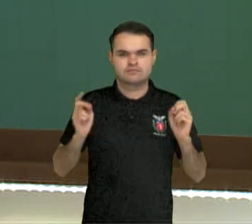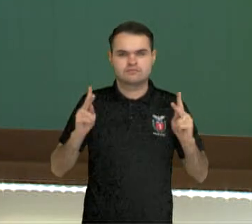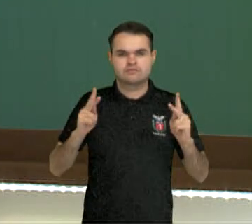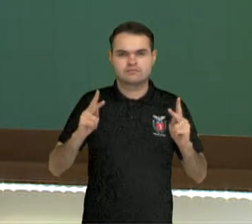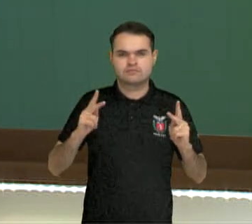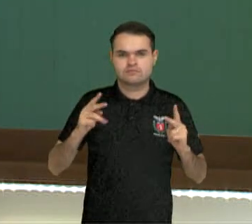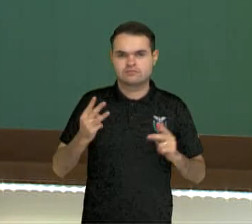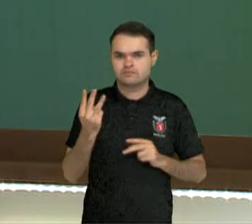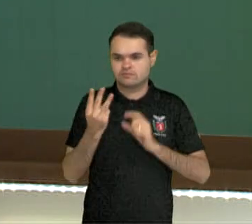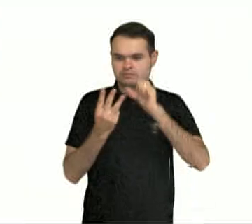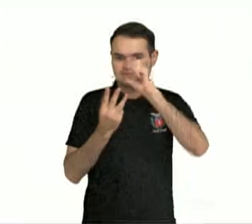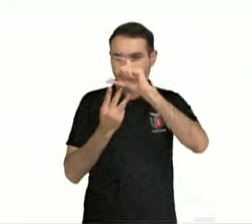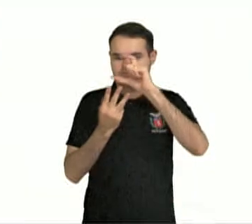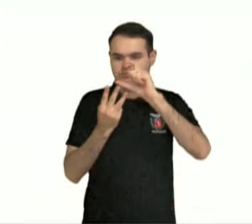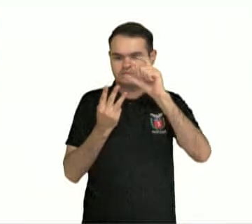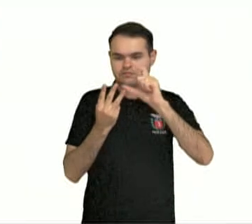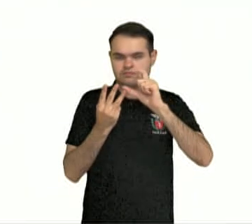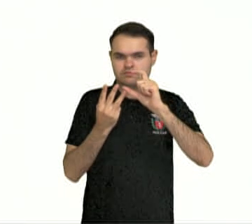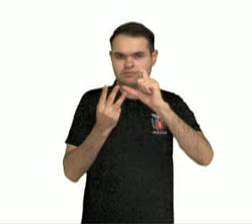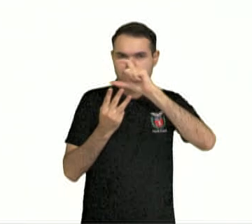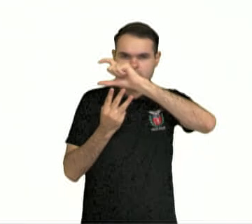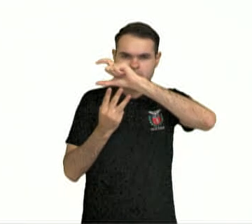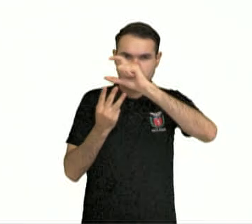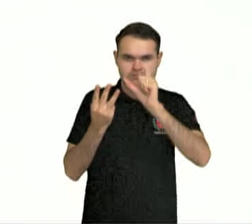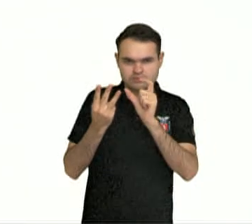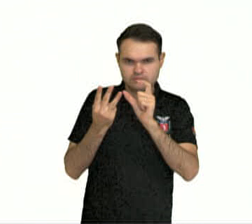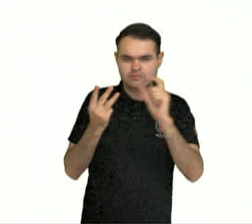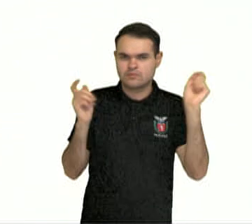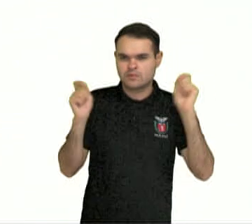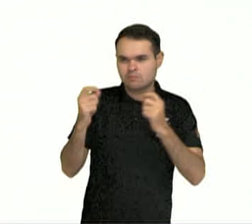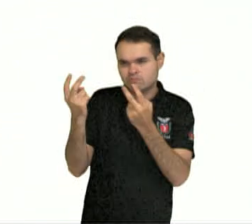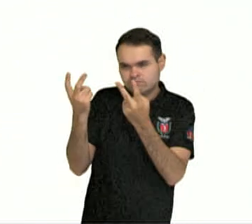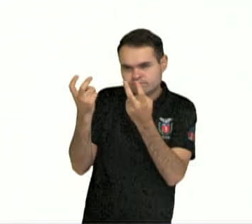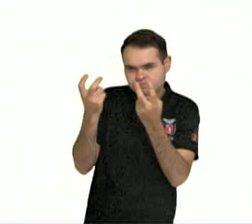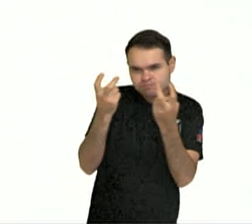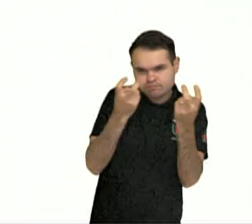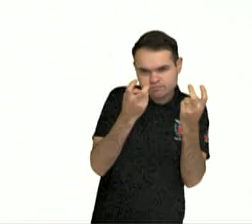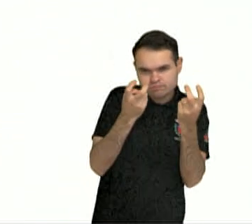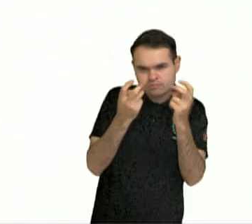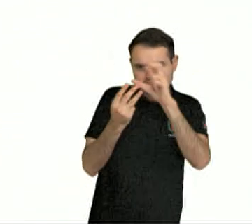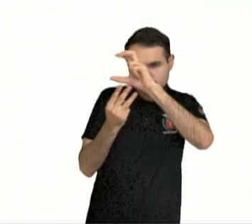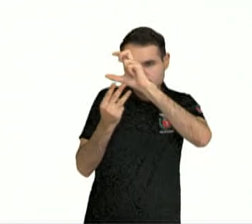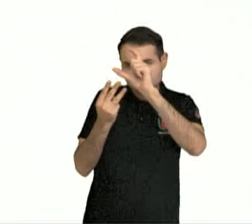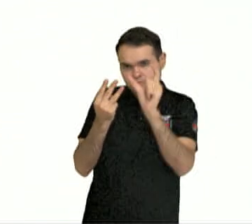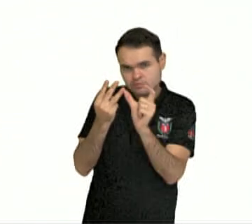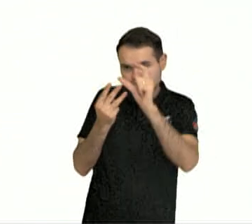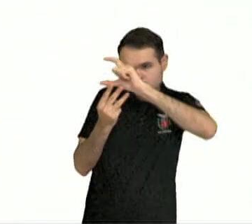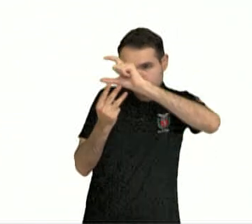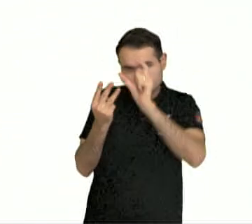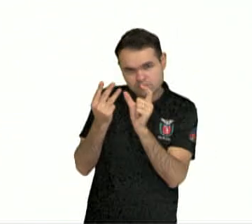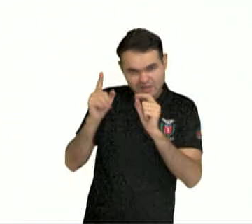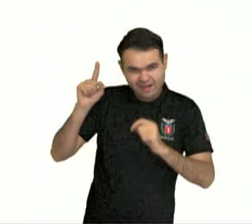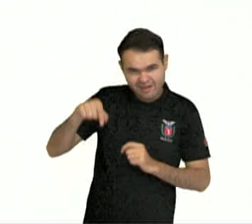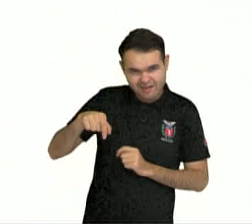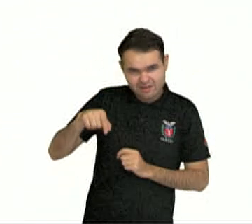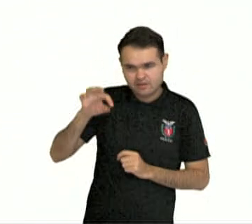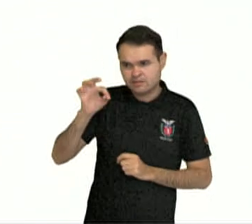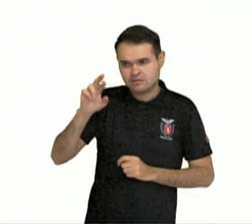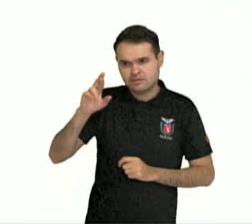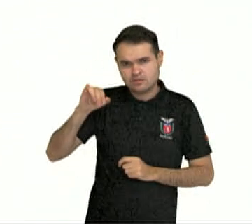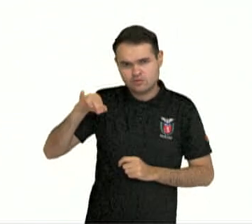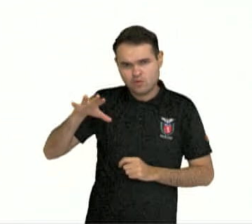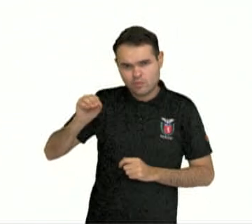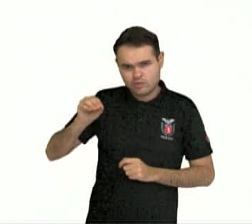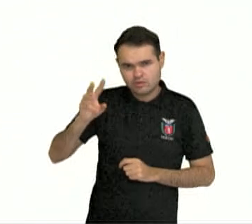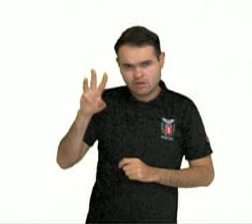Trinômio, então, dá uma olhada lá. Ó. É possível verificar se uma expressão é um trinômio? Será que é possível? Né? Porque aqui a gente fez a outra